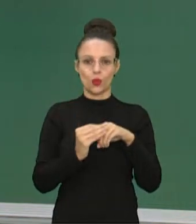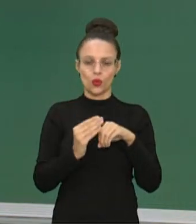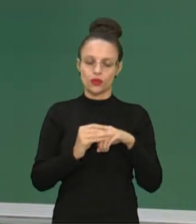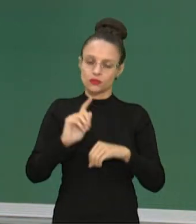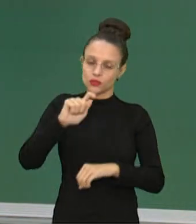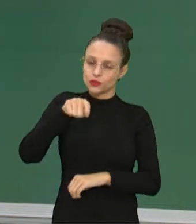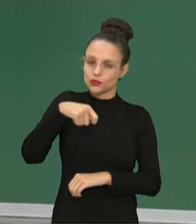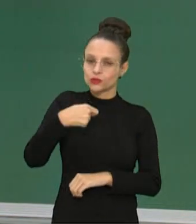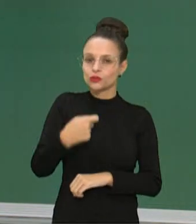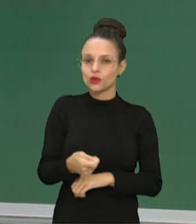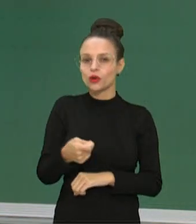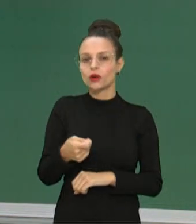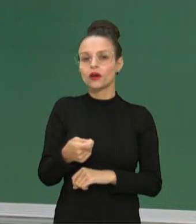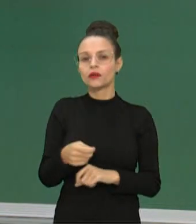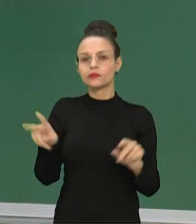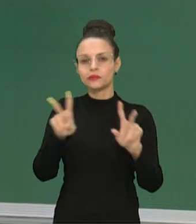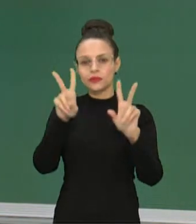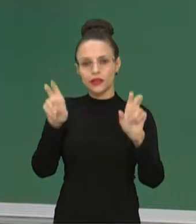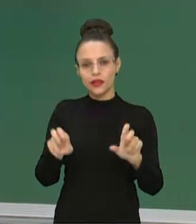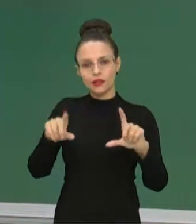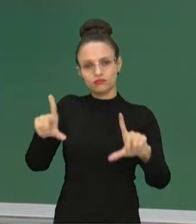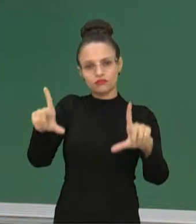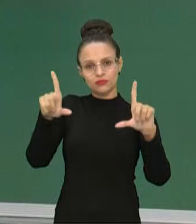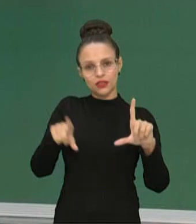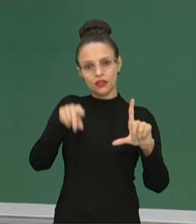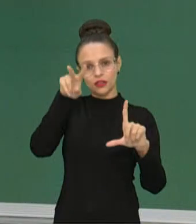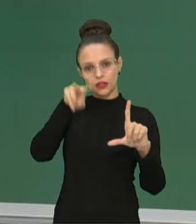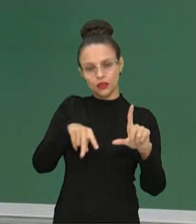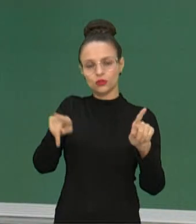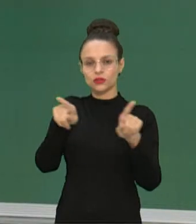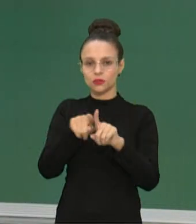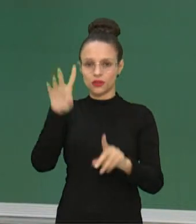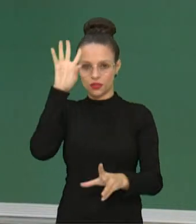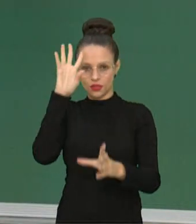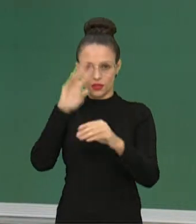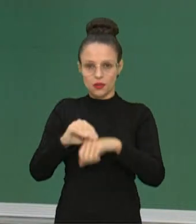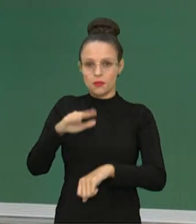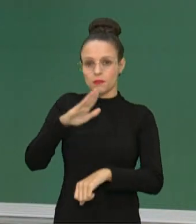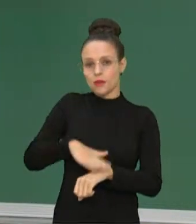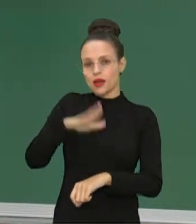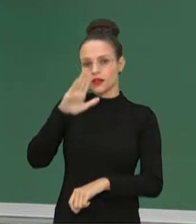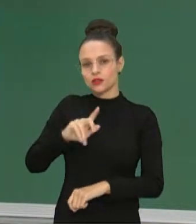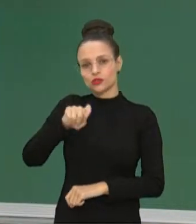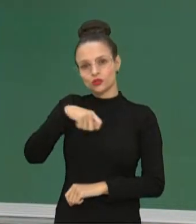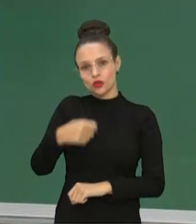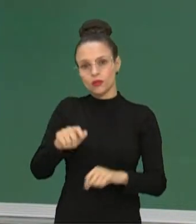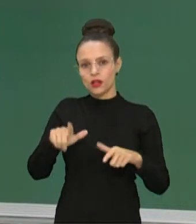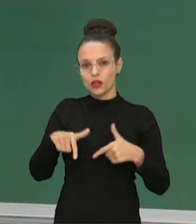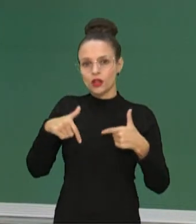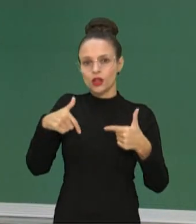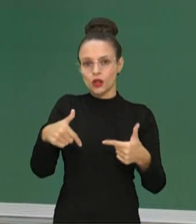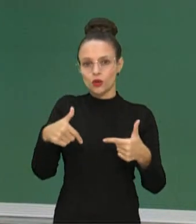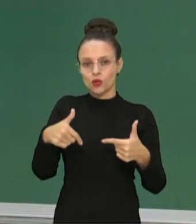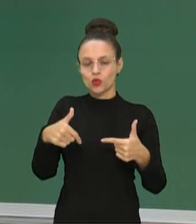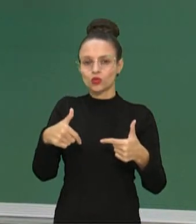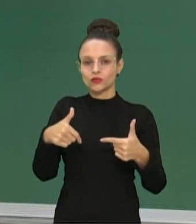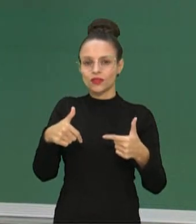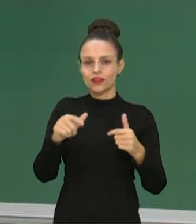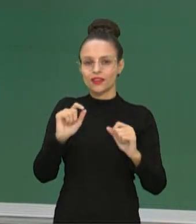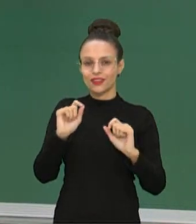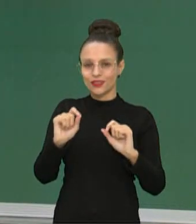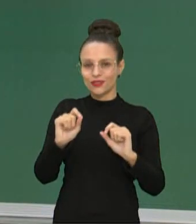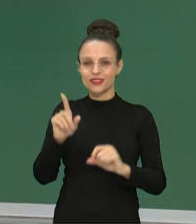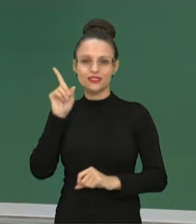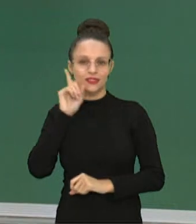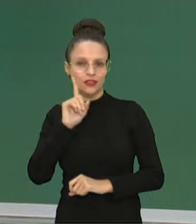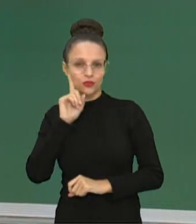sobre a questão da leitura e entender um pouquinho mais esta luta com os Estados Unidos